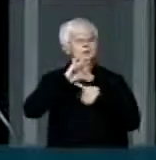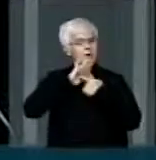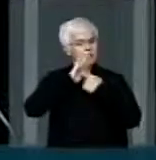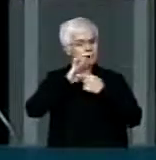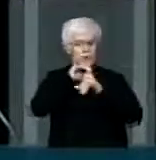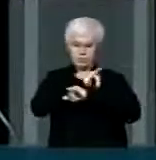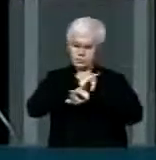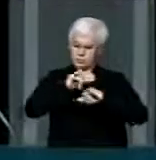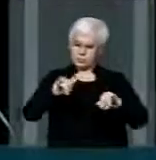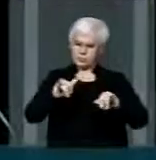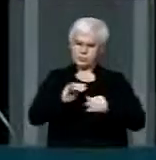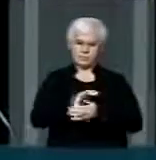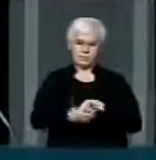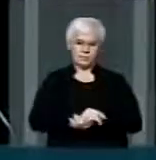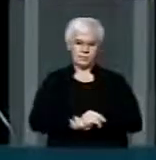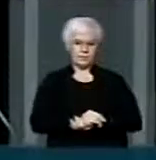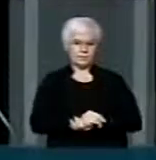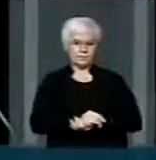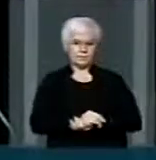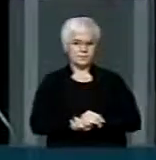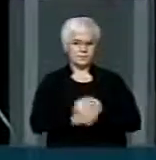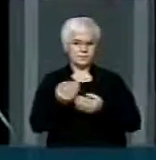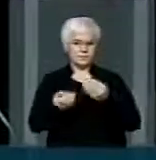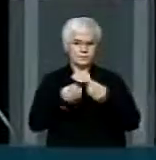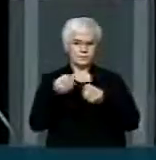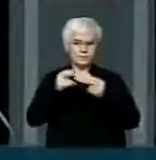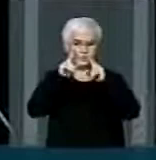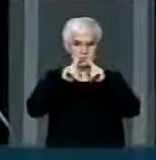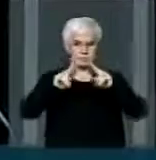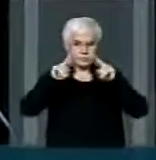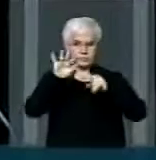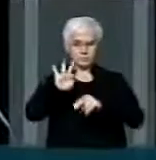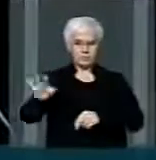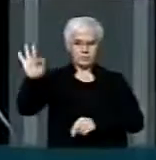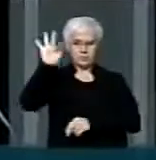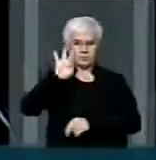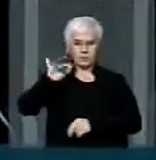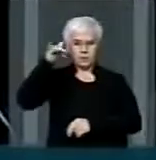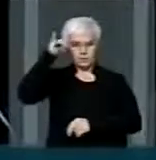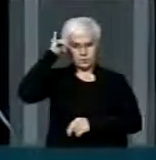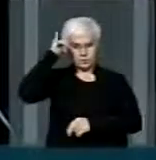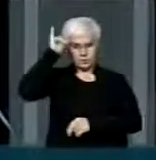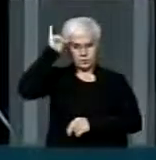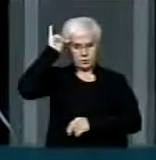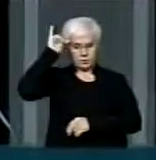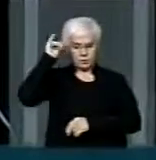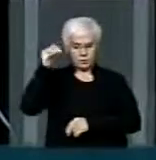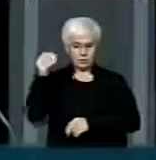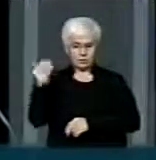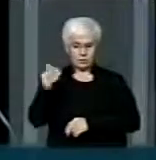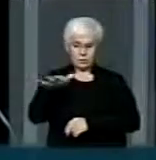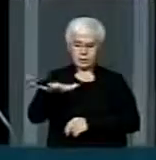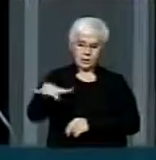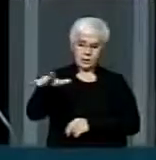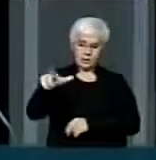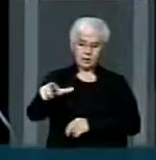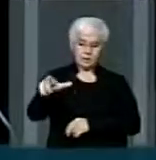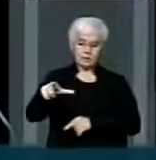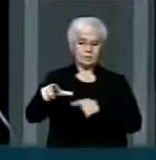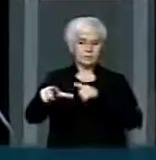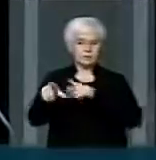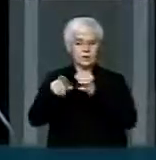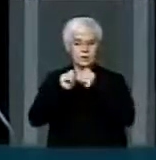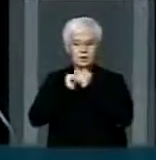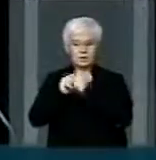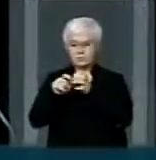em relação a isso. E como uma universidade federal, rural, ela está